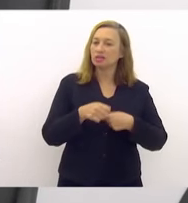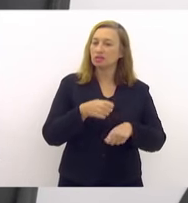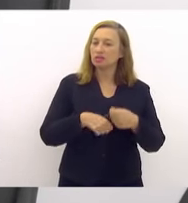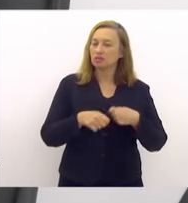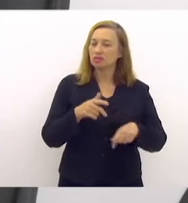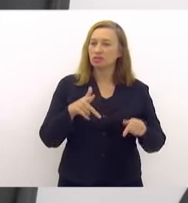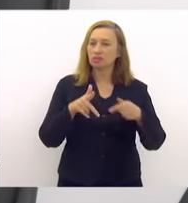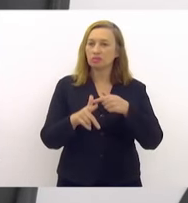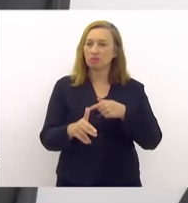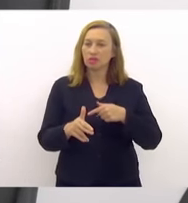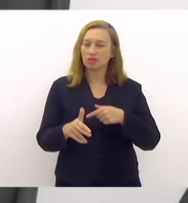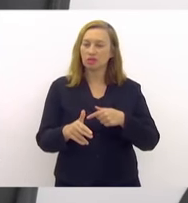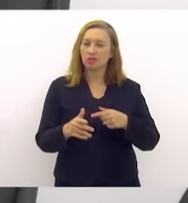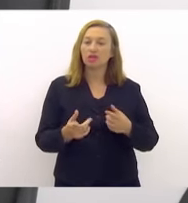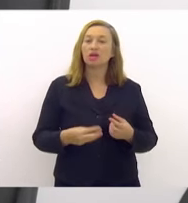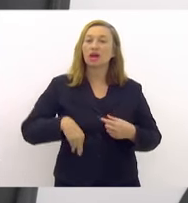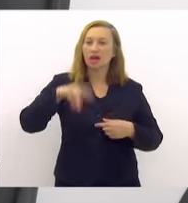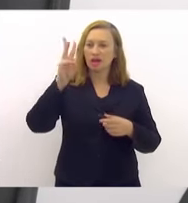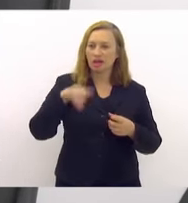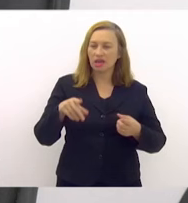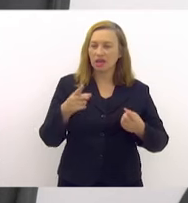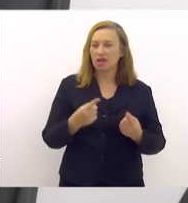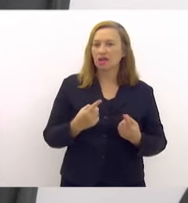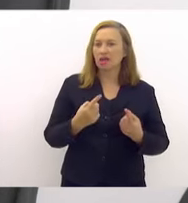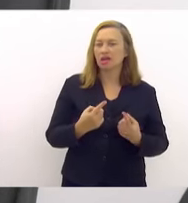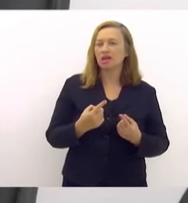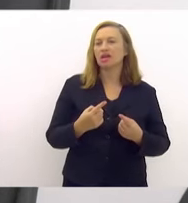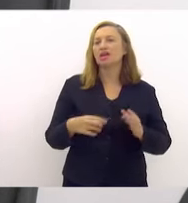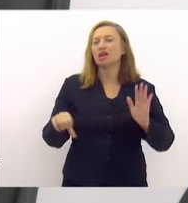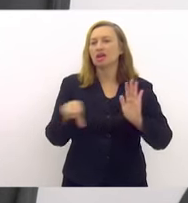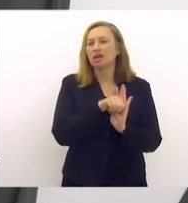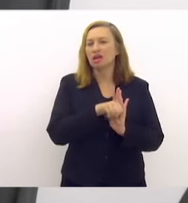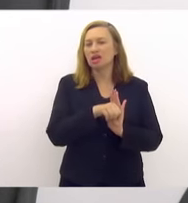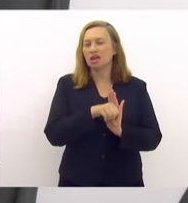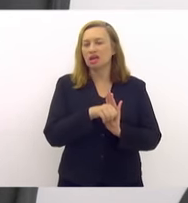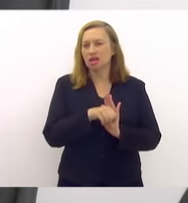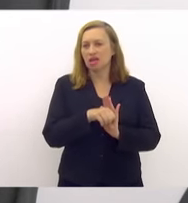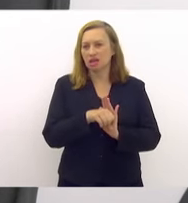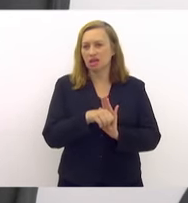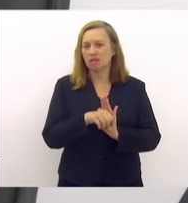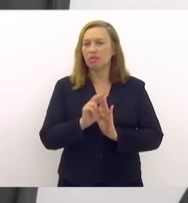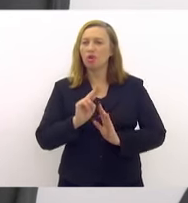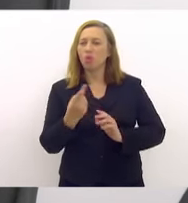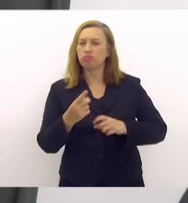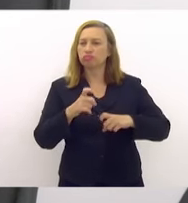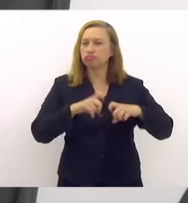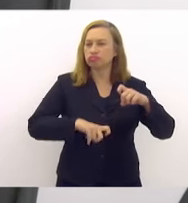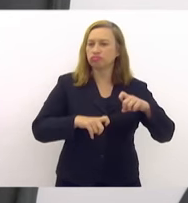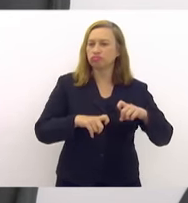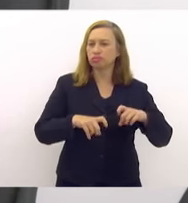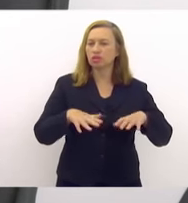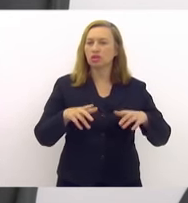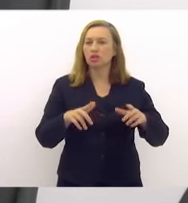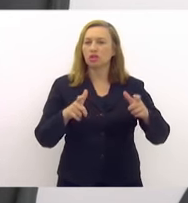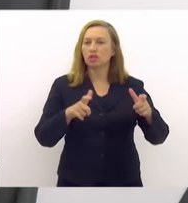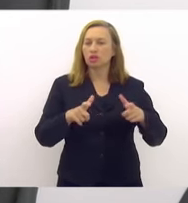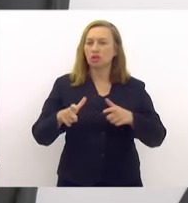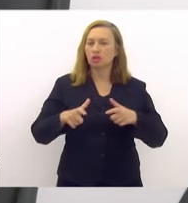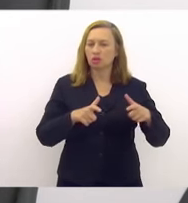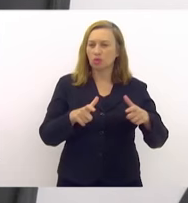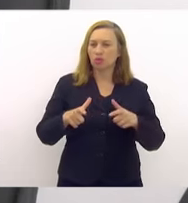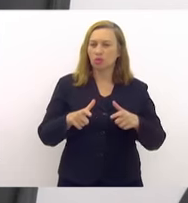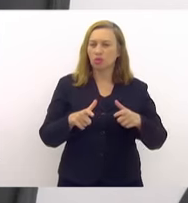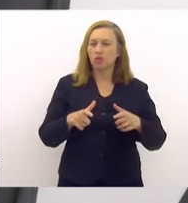quem praticar atos discriminatórios ou assédio moral ou sexual em veículos que prestem serviço de transporte coletivo,